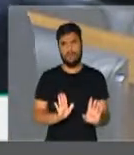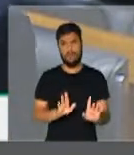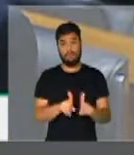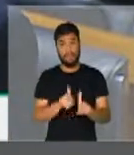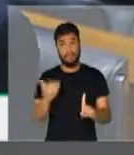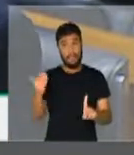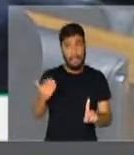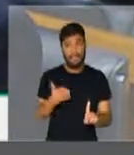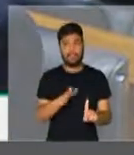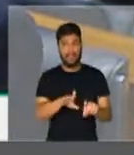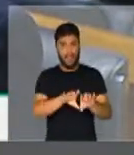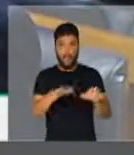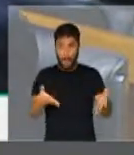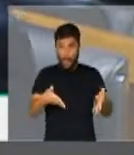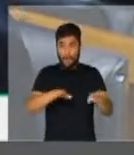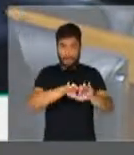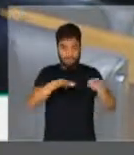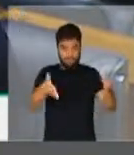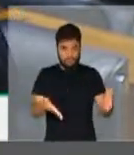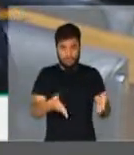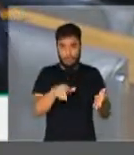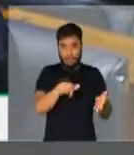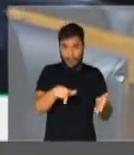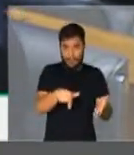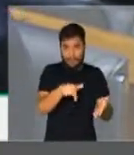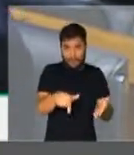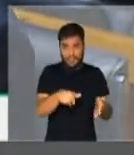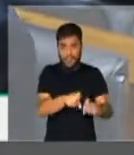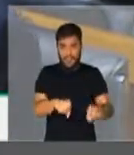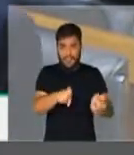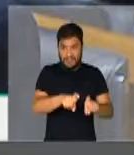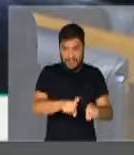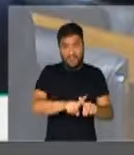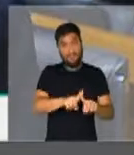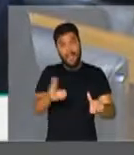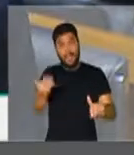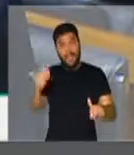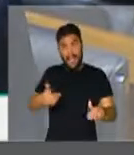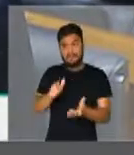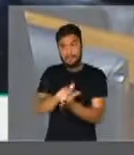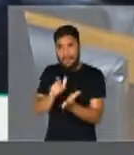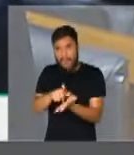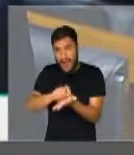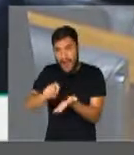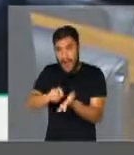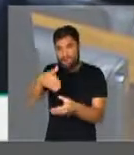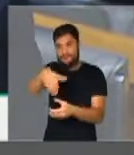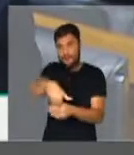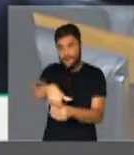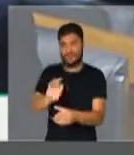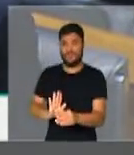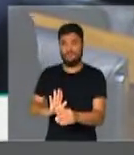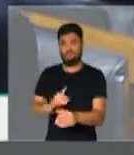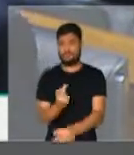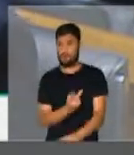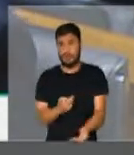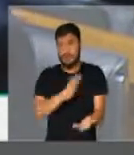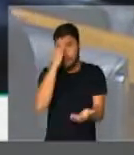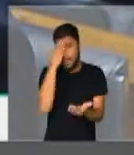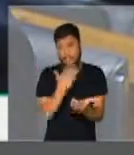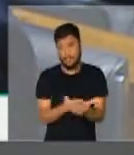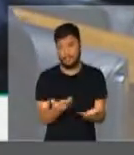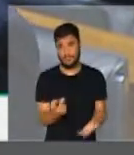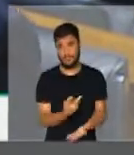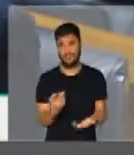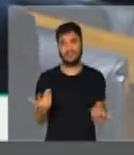contagem de cédula uma a uma, que também era um modelo muito criticado, como são as urnas eletrônicas. Ah, tudo bem. A eleição